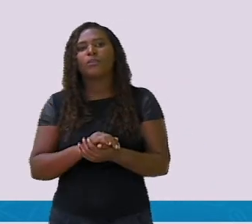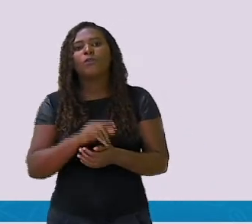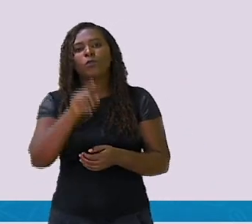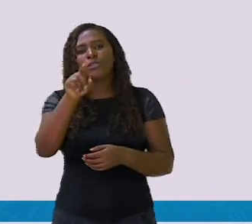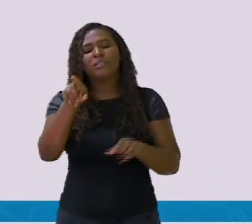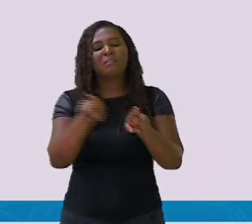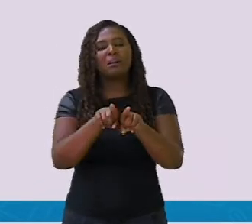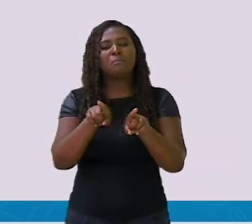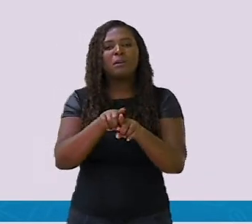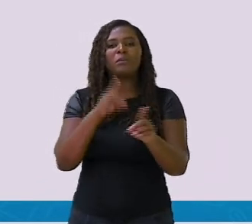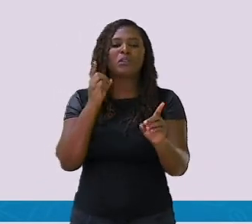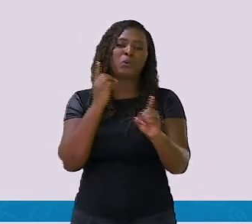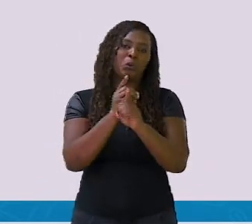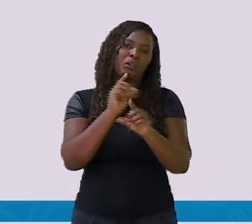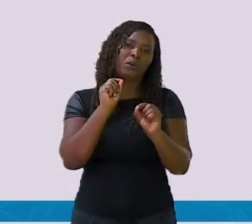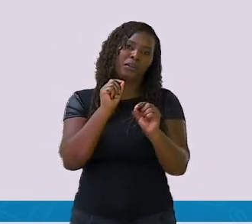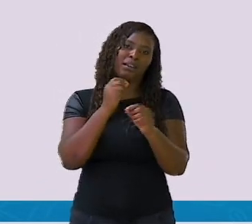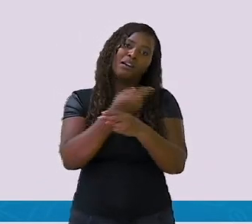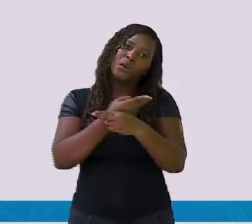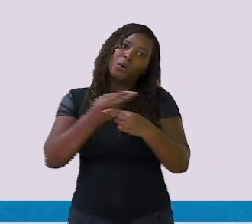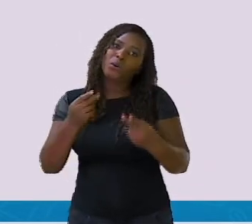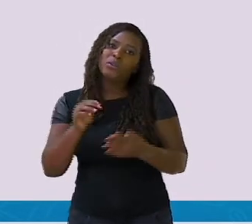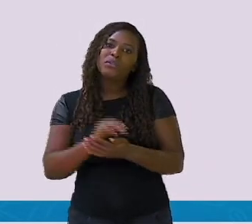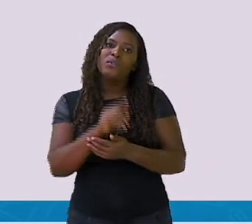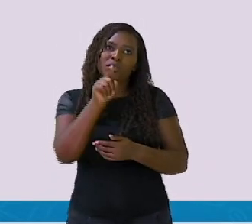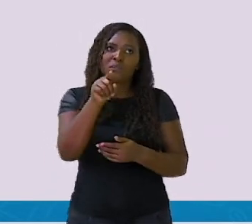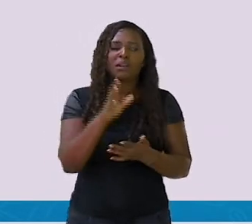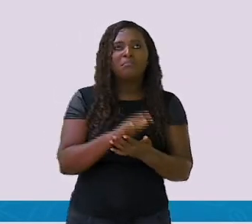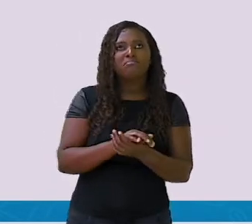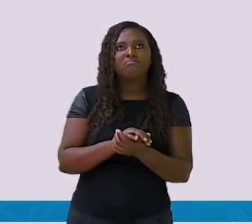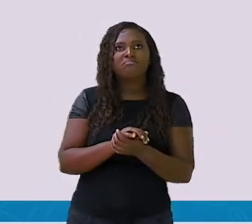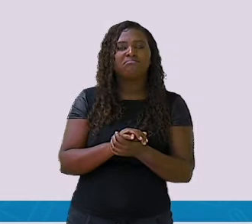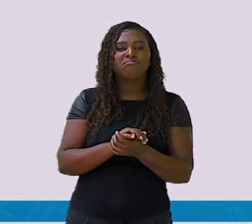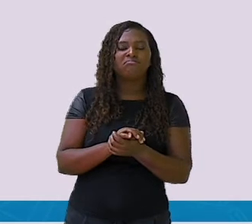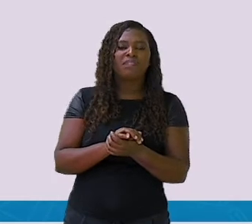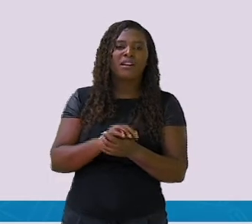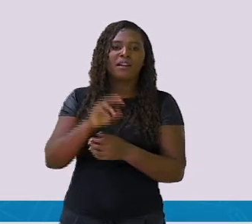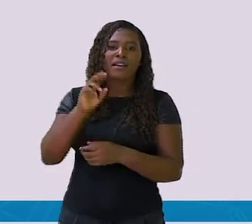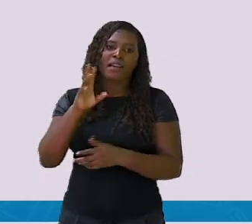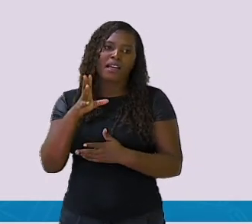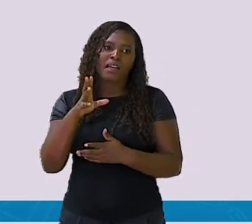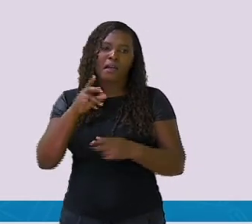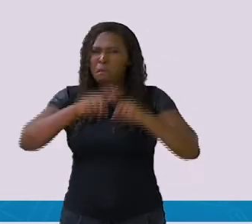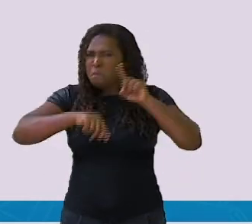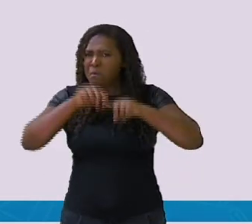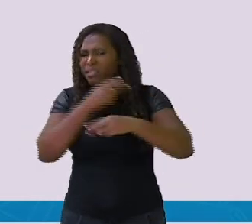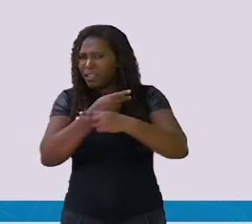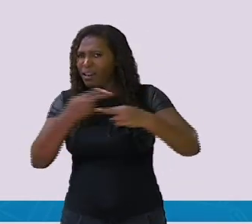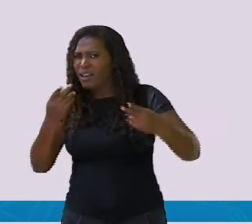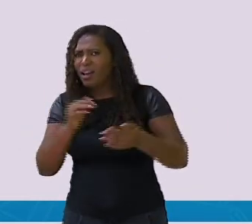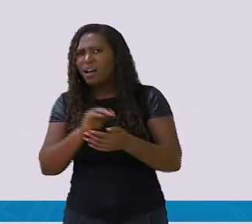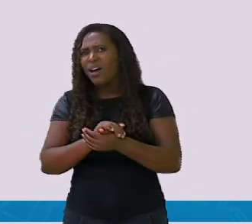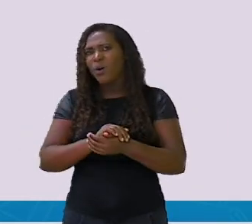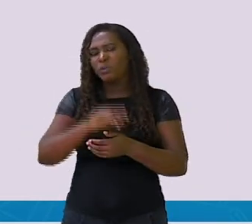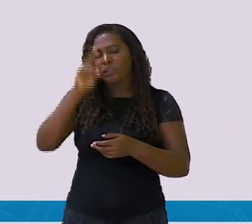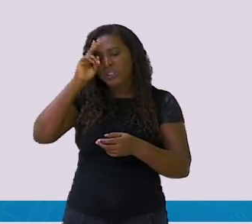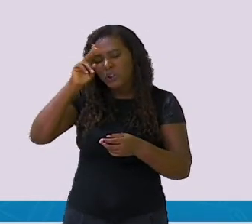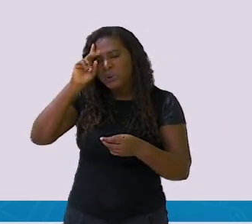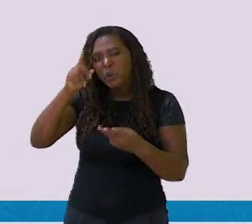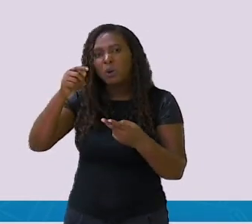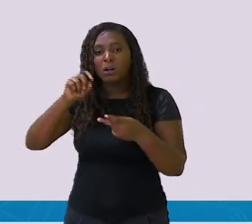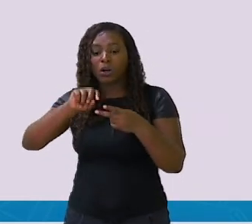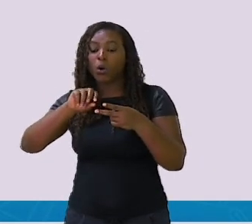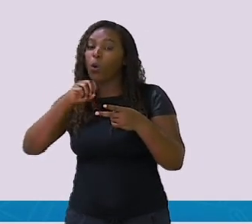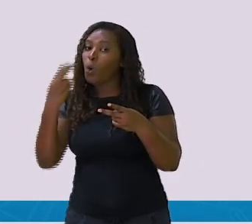ver, material da história, como também o próprio conhecimento, né? Então, ele traz consigo ali